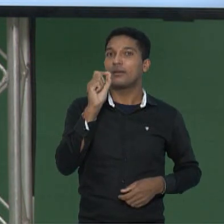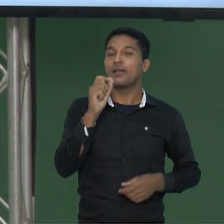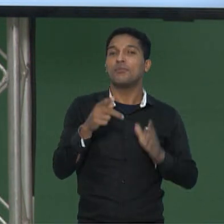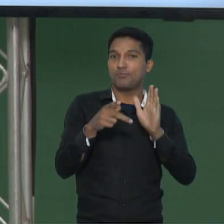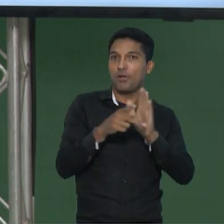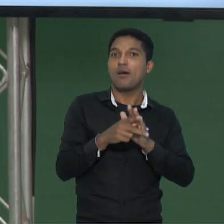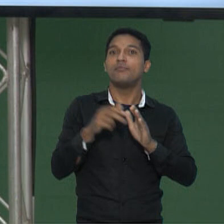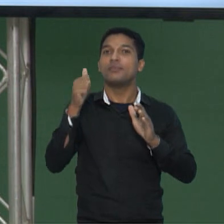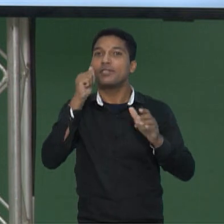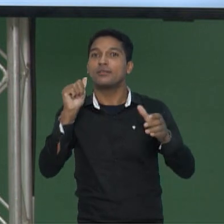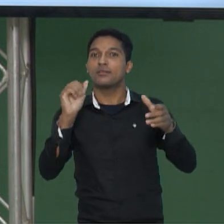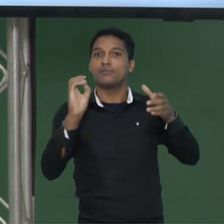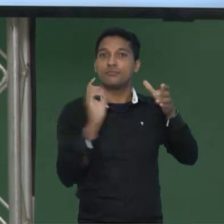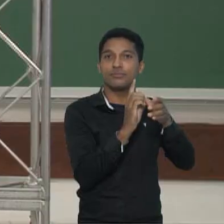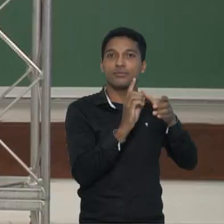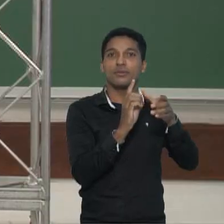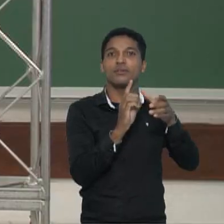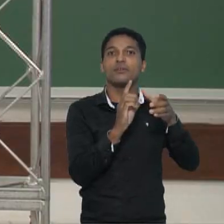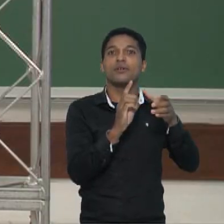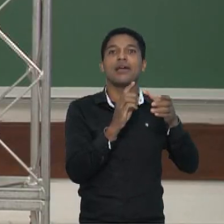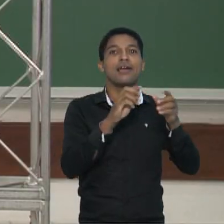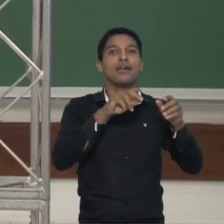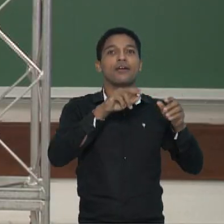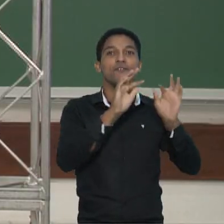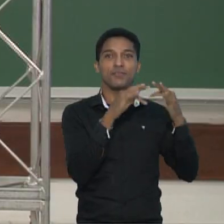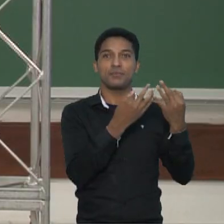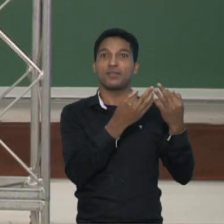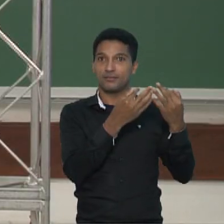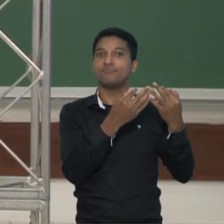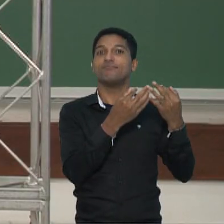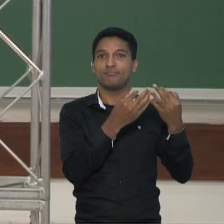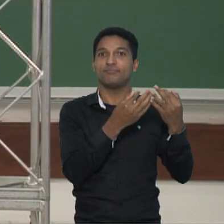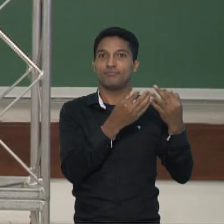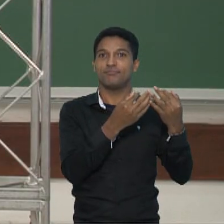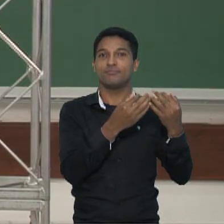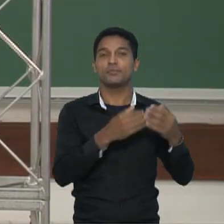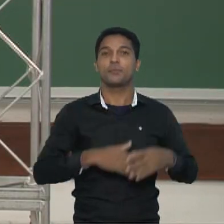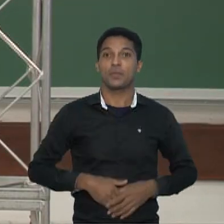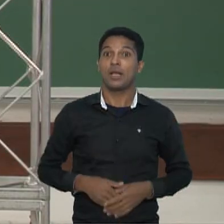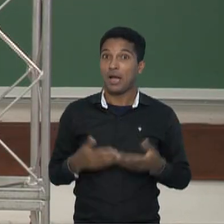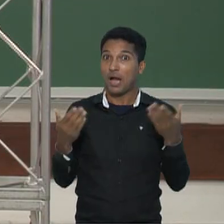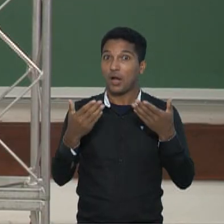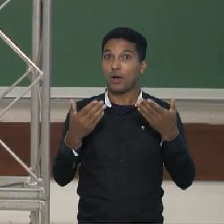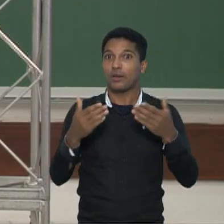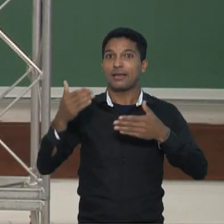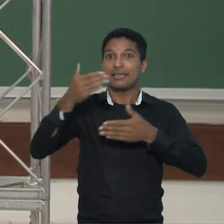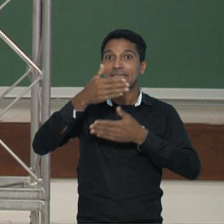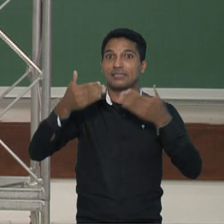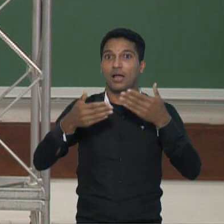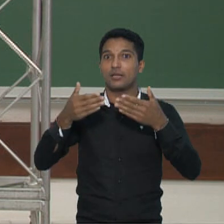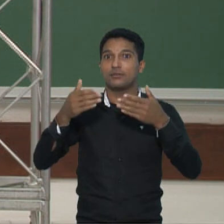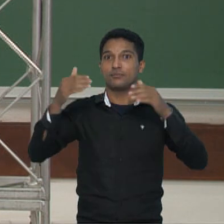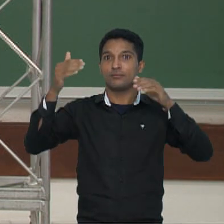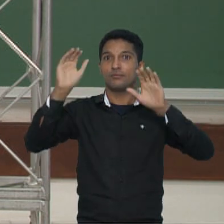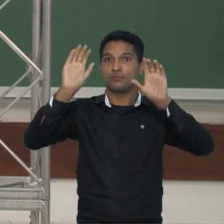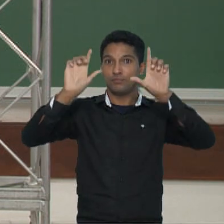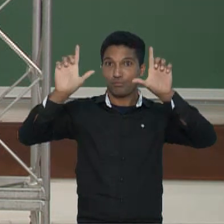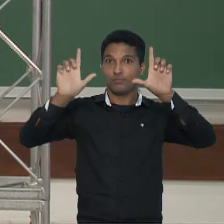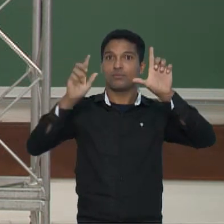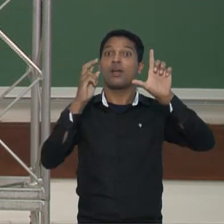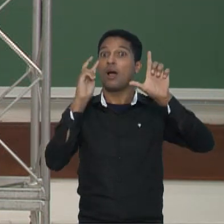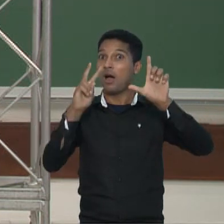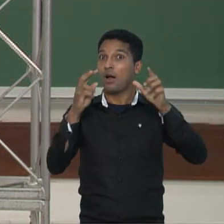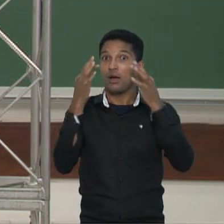da família do menino. Mas observem agora esse outro slide. Olha só, prestem bastante